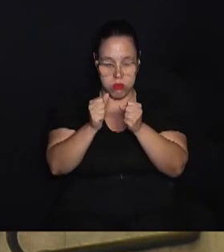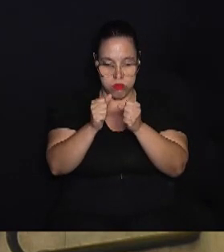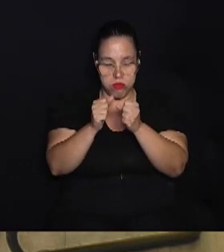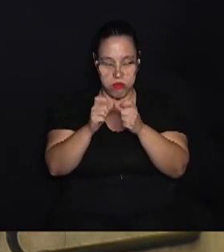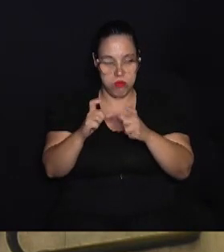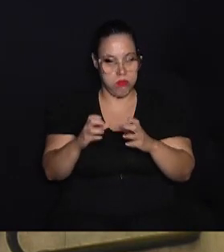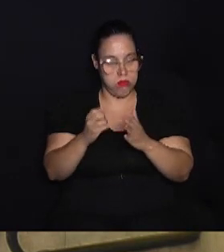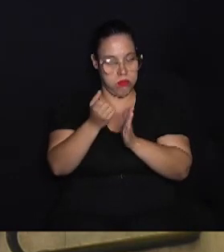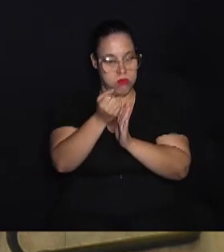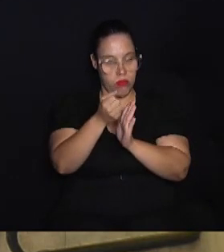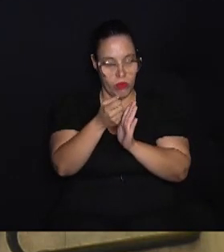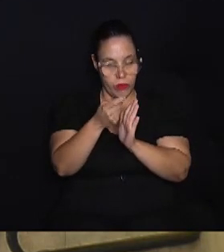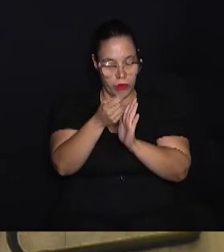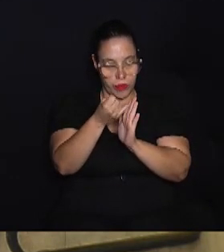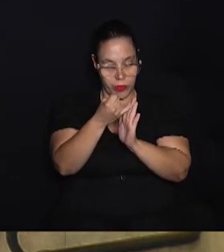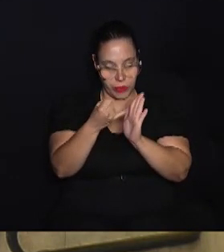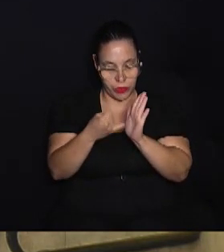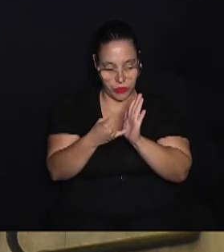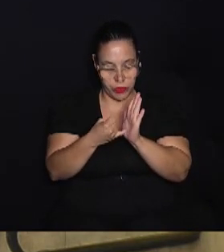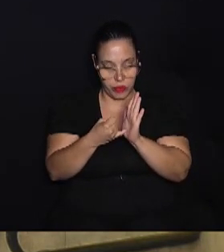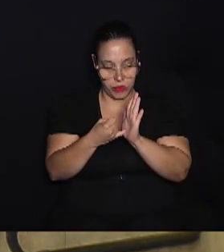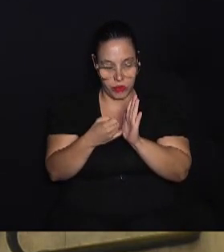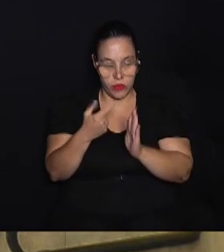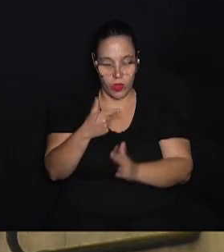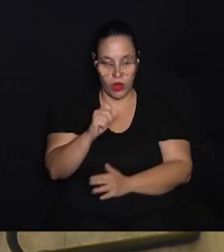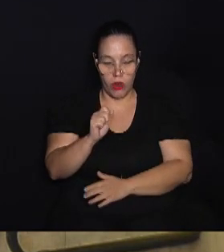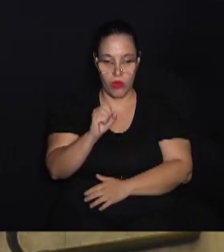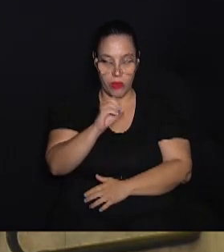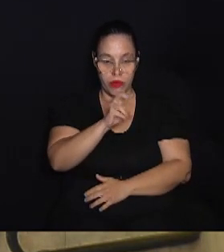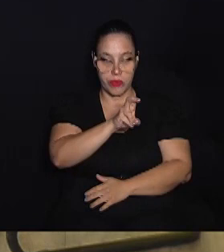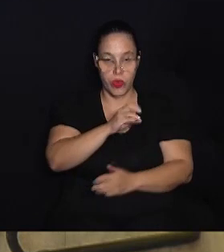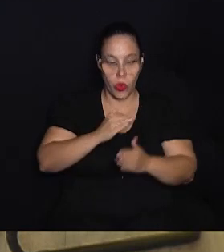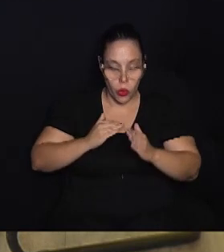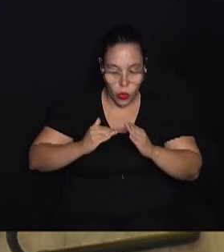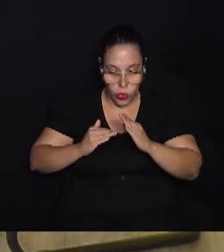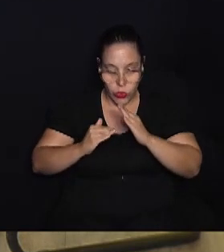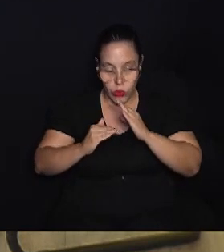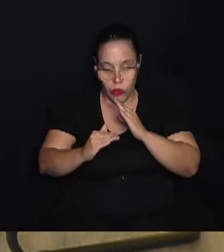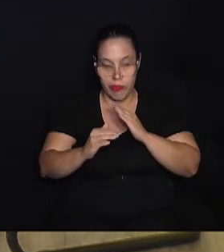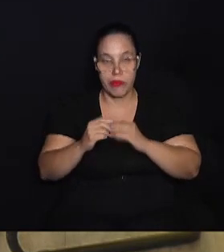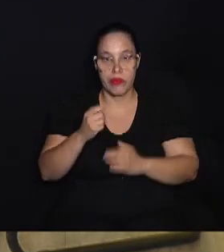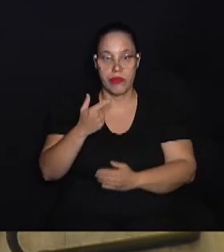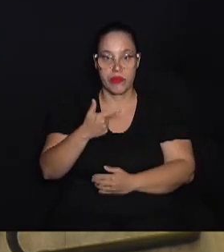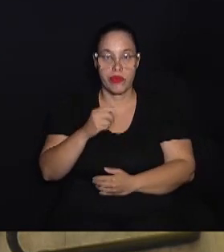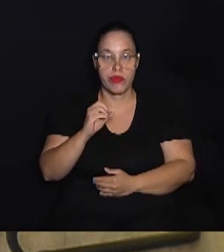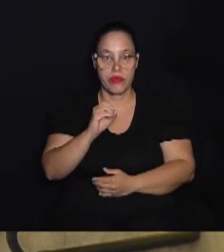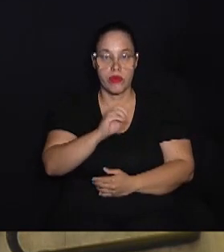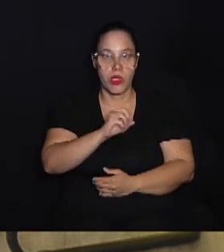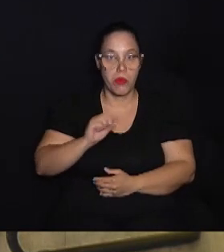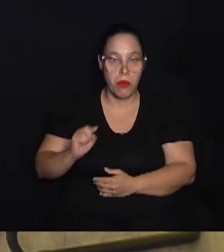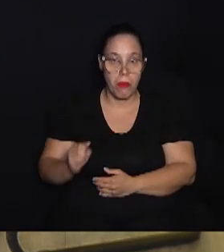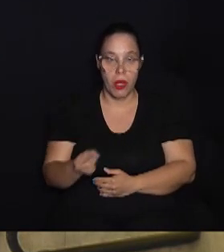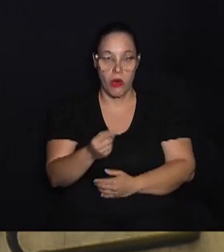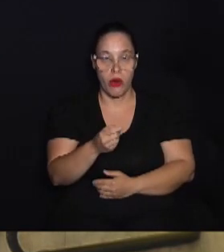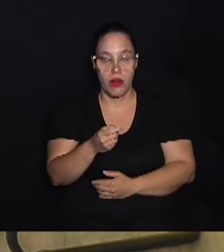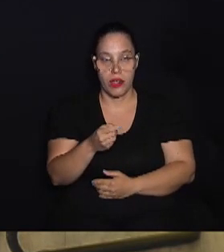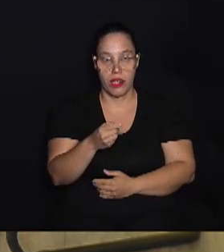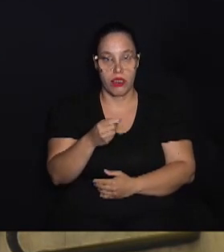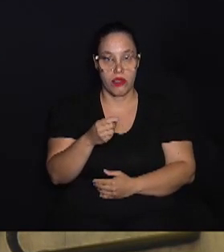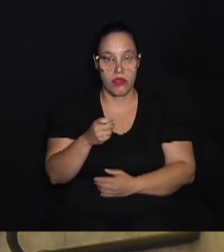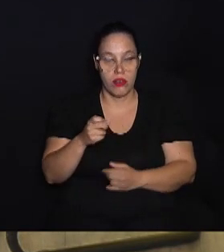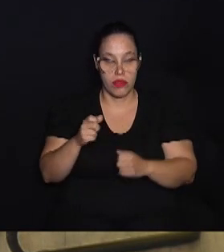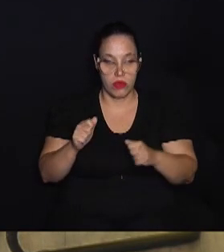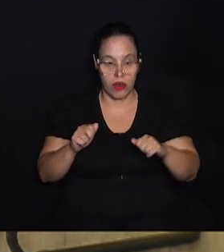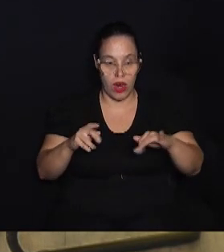como base as emissões de 2005 e avança limitando em 200 milhões de toneladas líquidas a